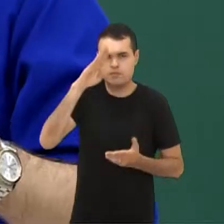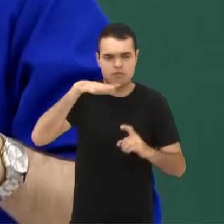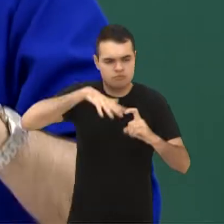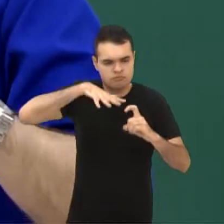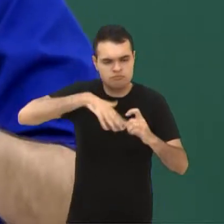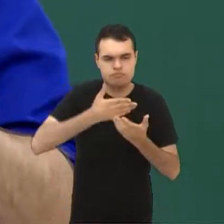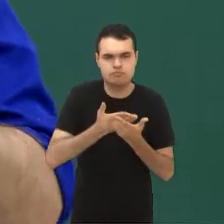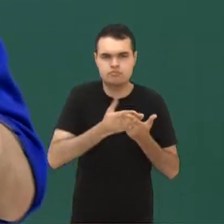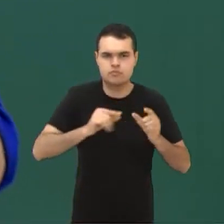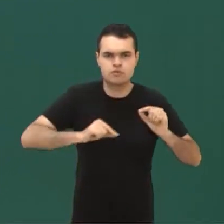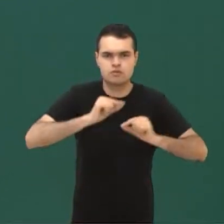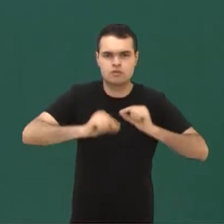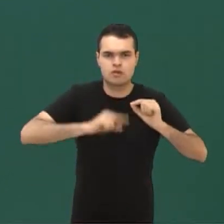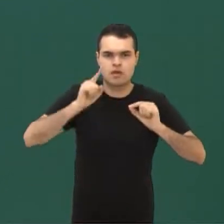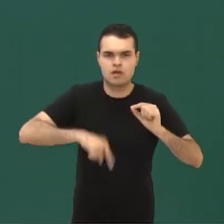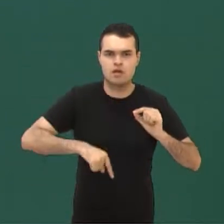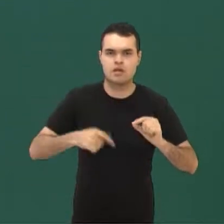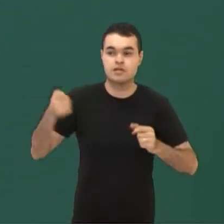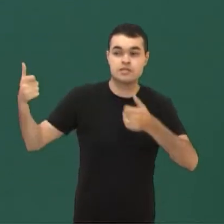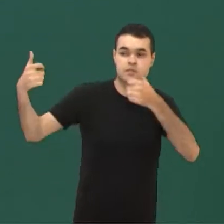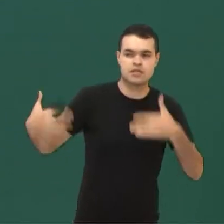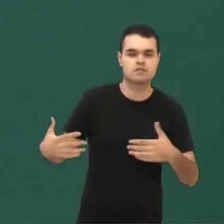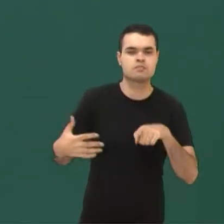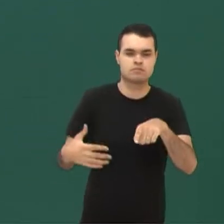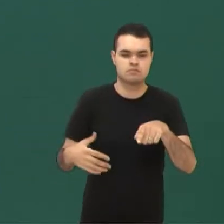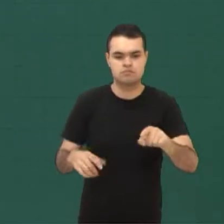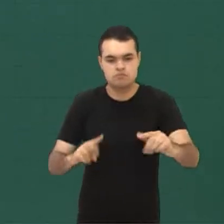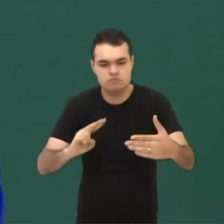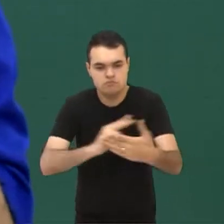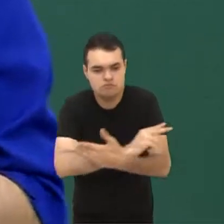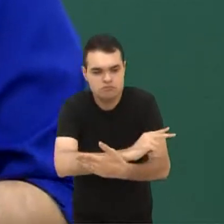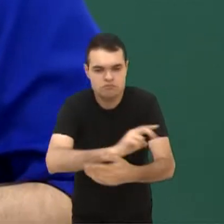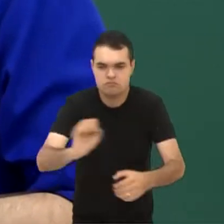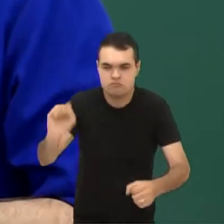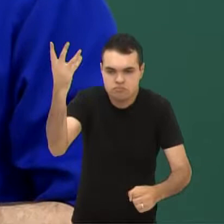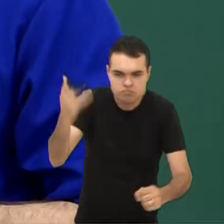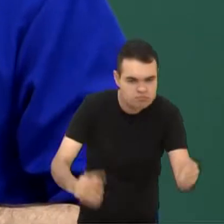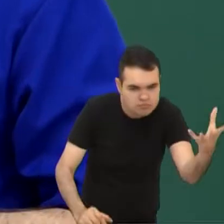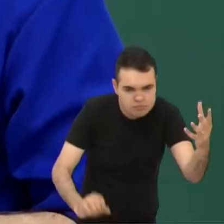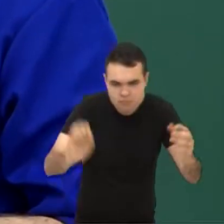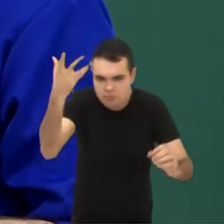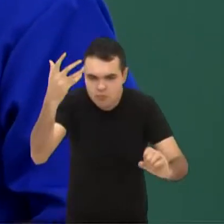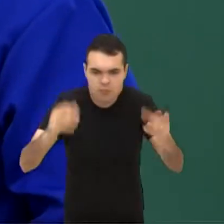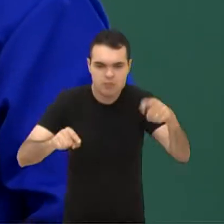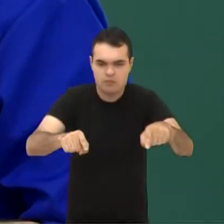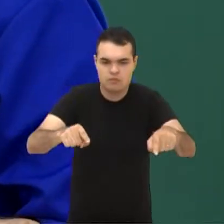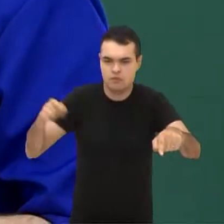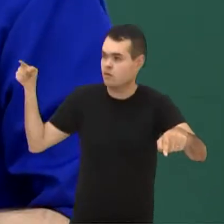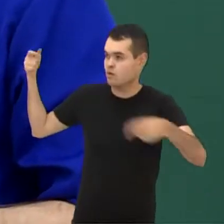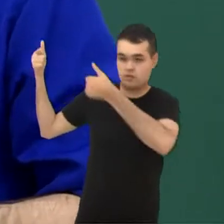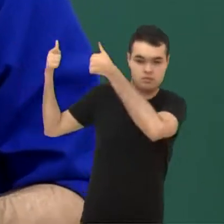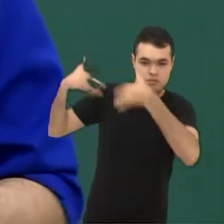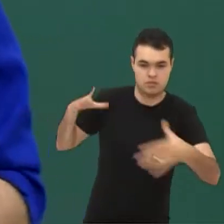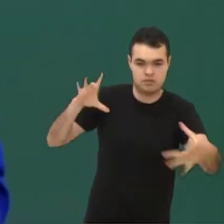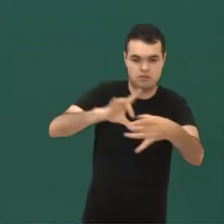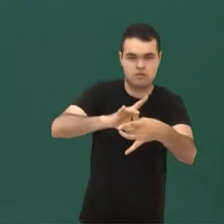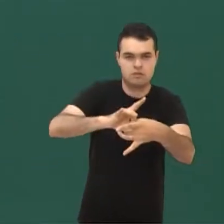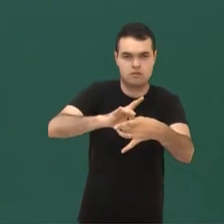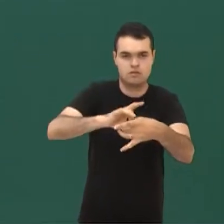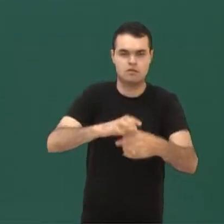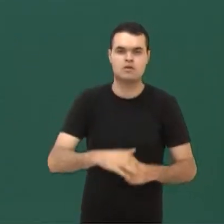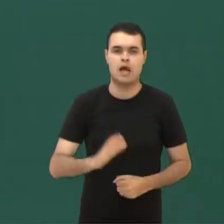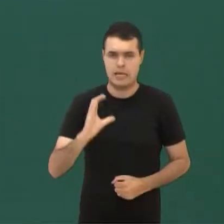principal tarefa tentar atribuir uma explicação para os fenômenos naturais, tá? Com o desenvolvimento avançado